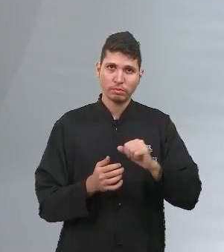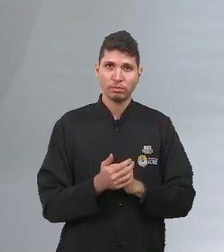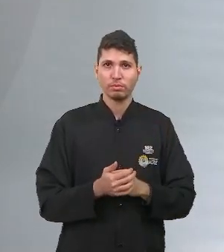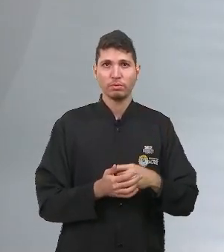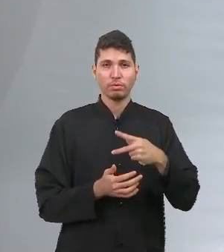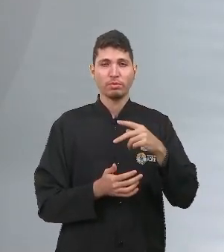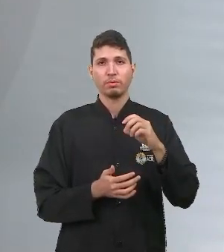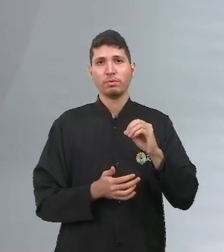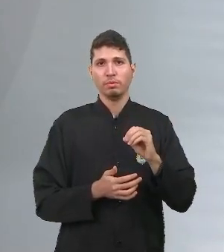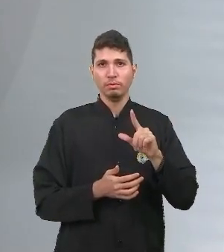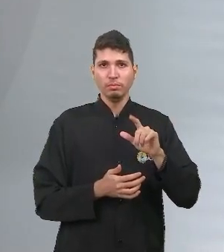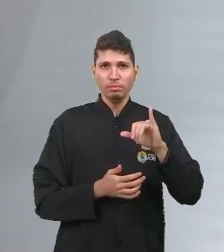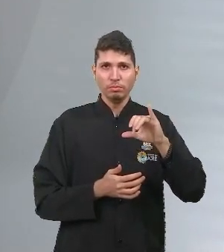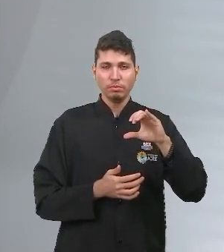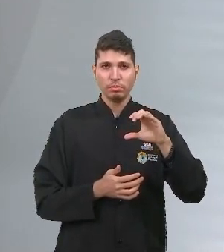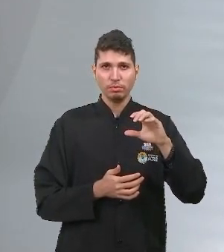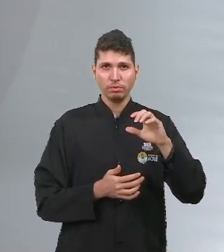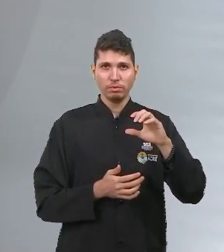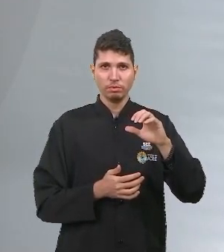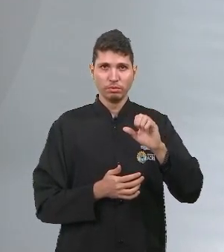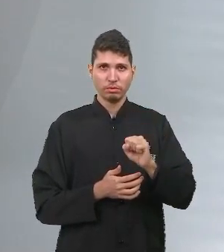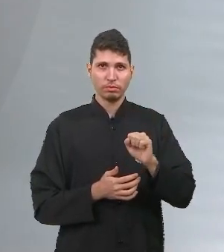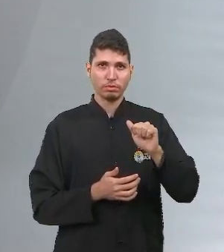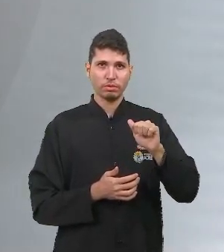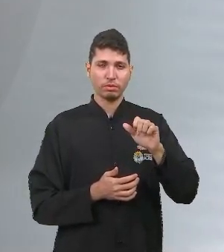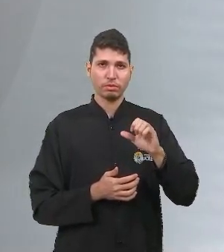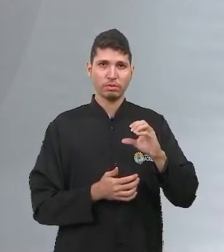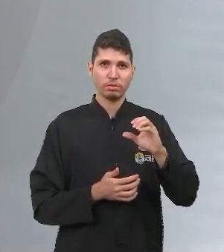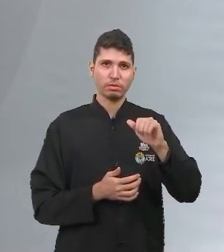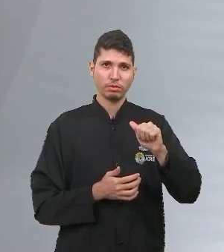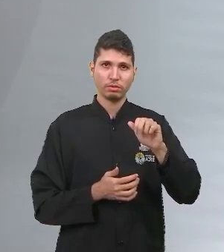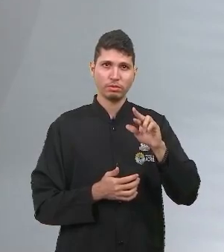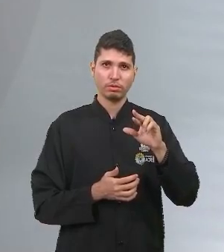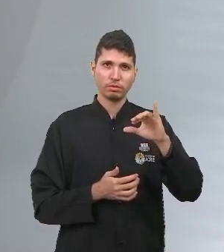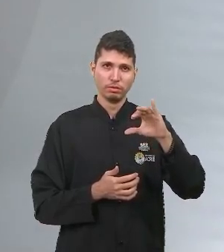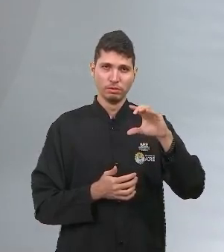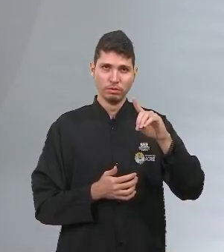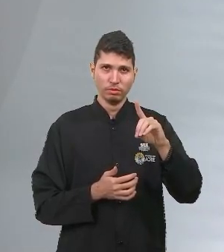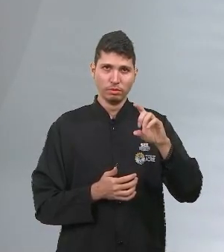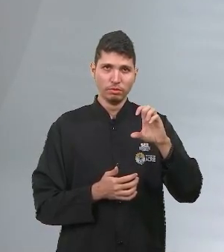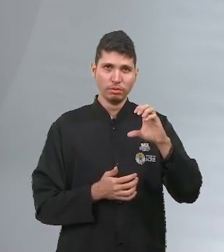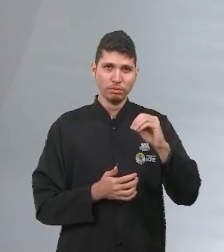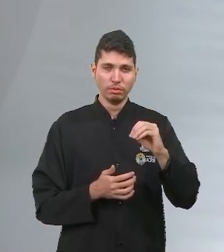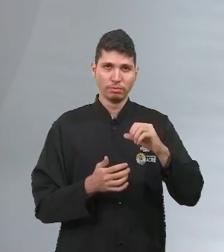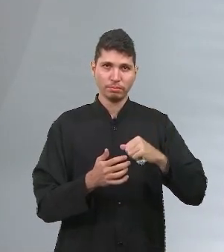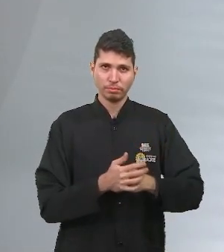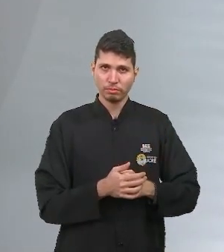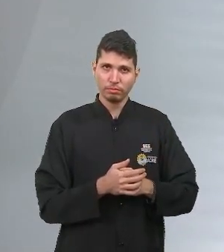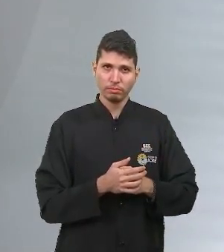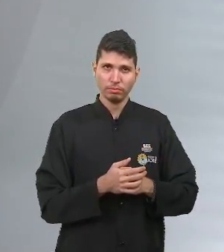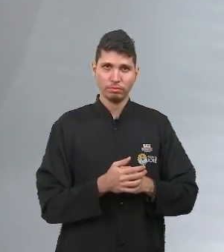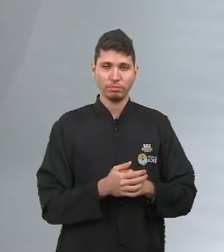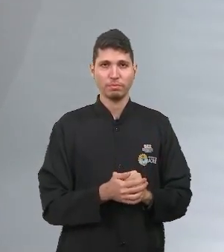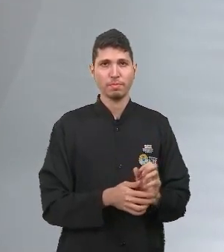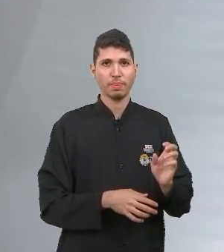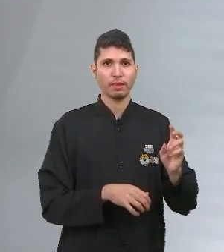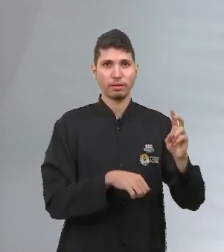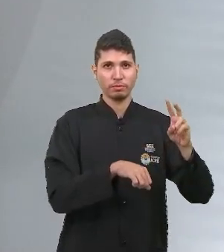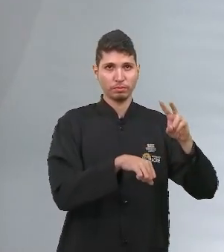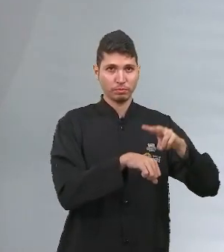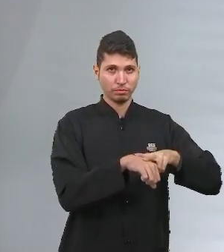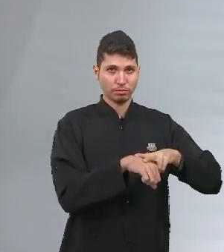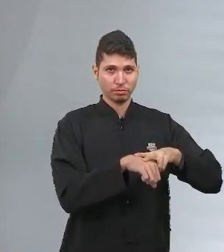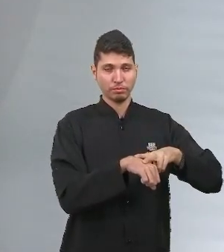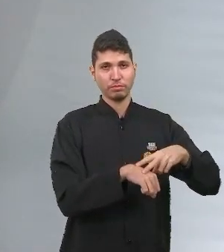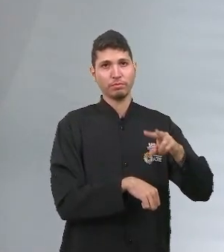polissacarídeo de origem vegetal, glicogênio é polissacarídeo de origem animal, ok? Quase que não